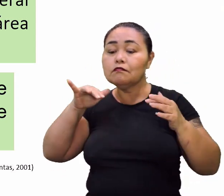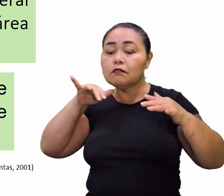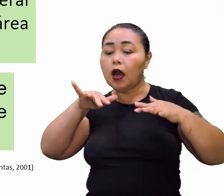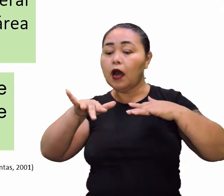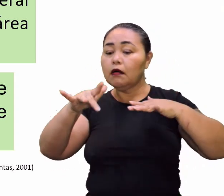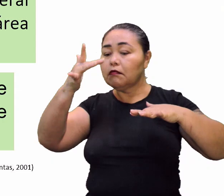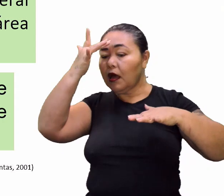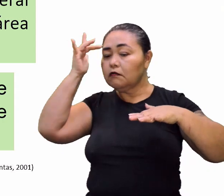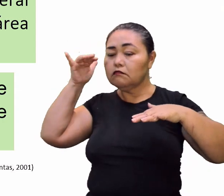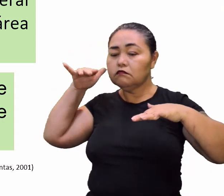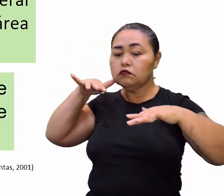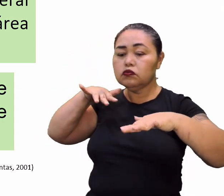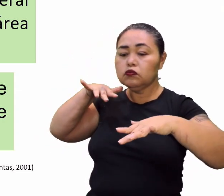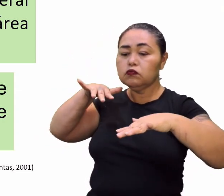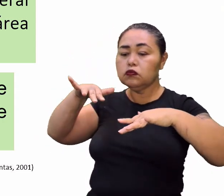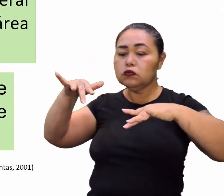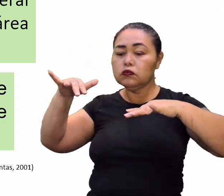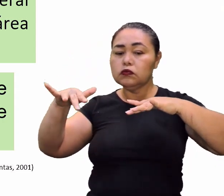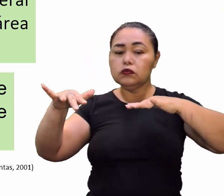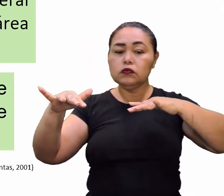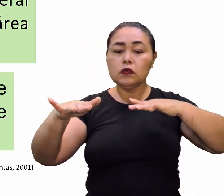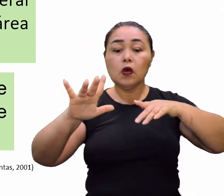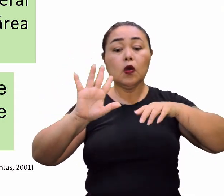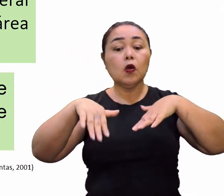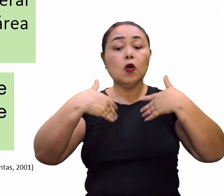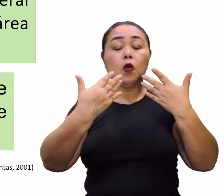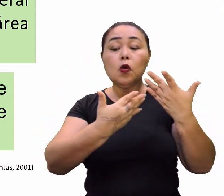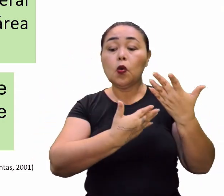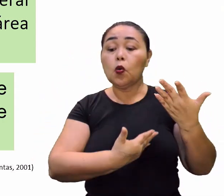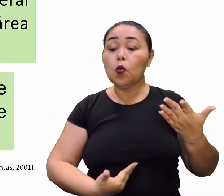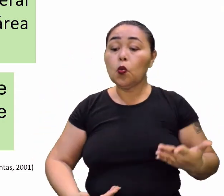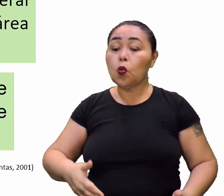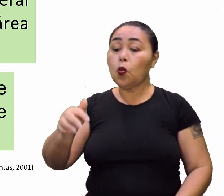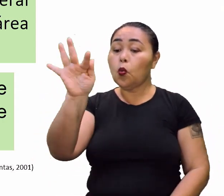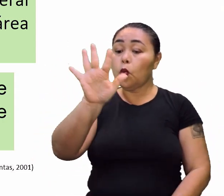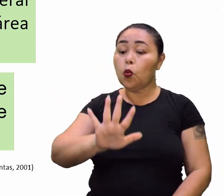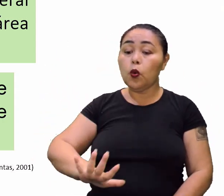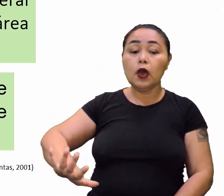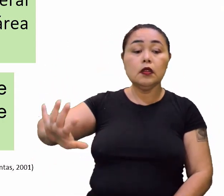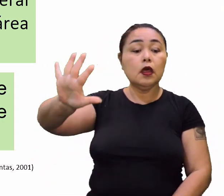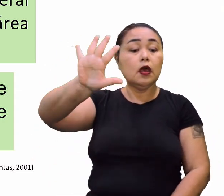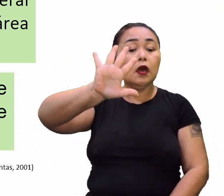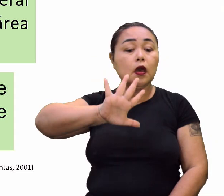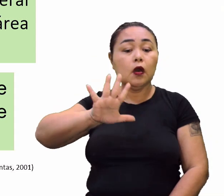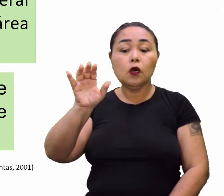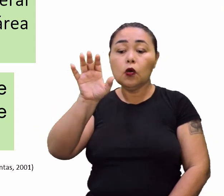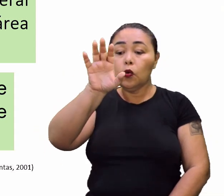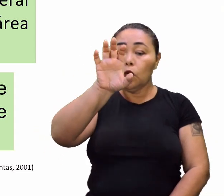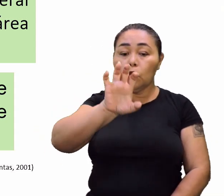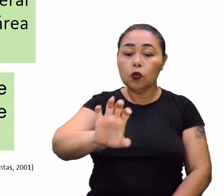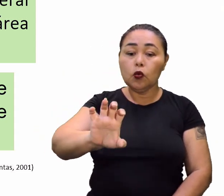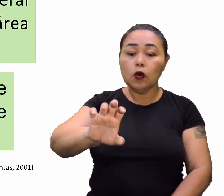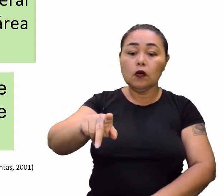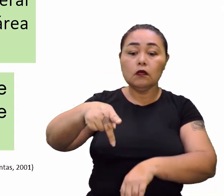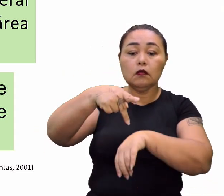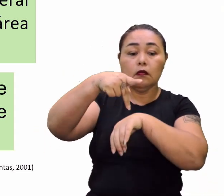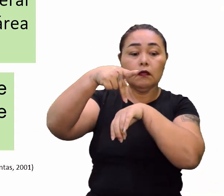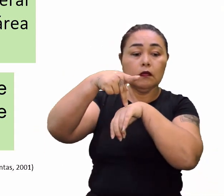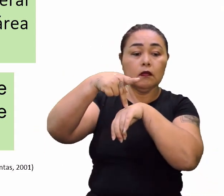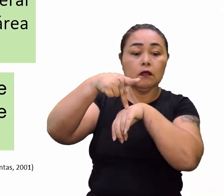região, quando o governo federal considerou o centro-oeste do país como uma